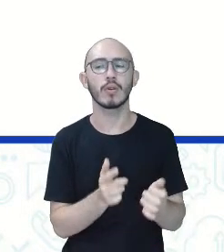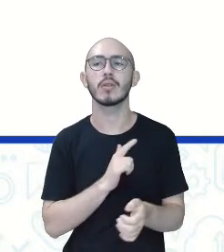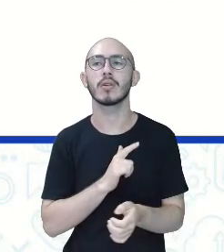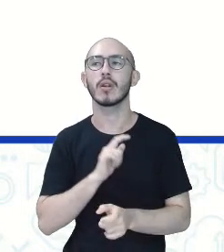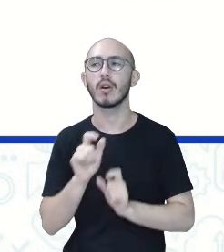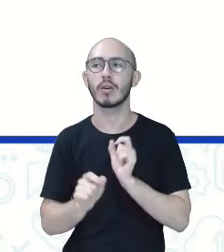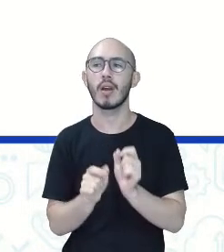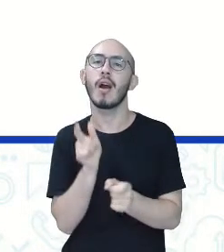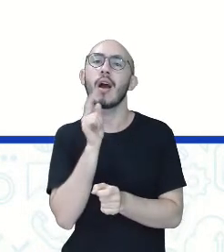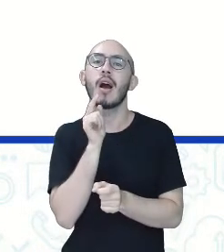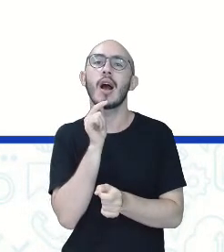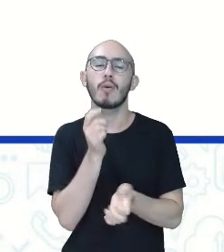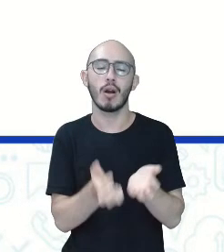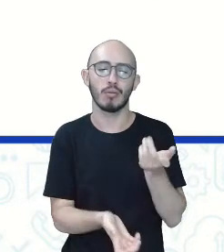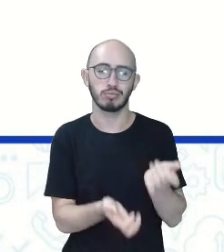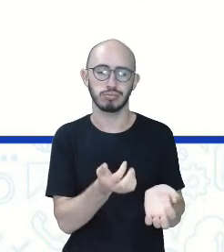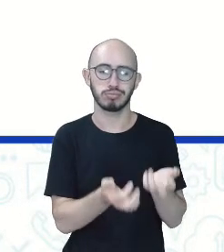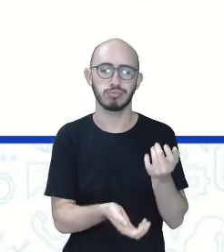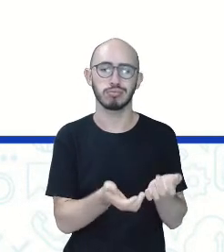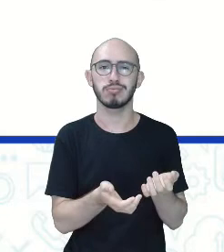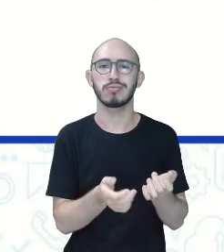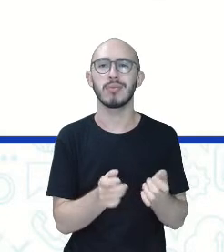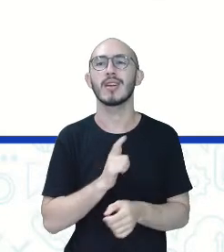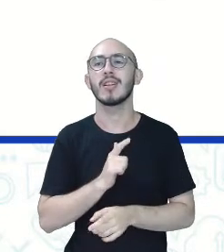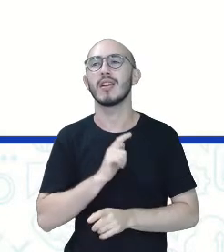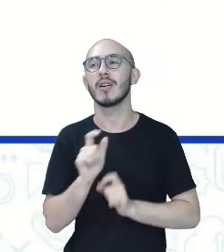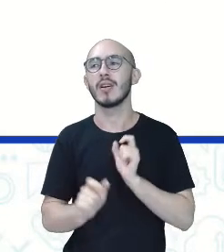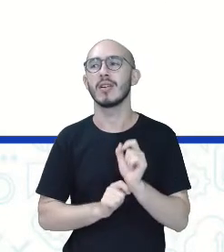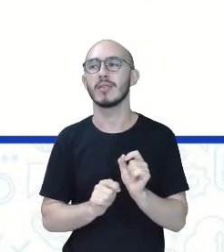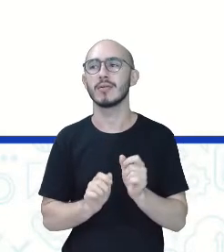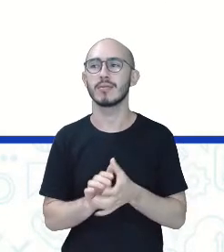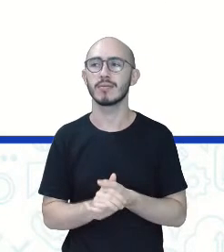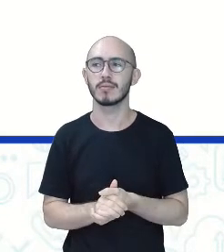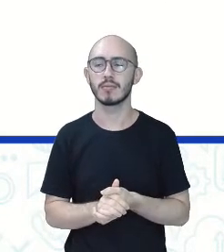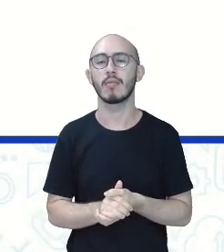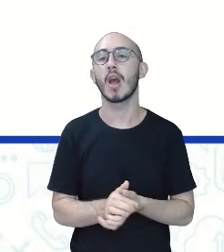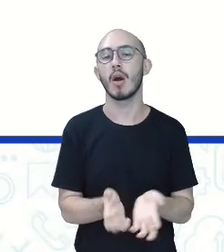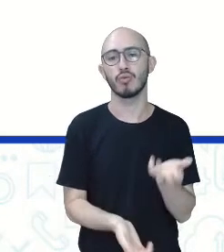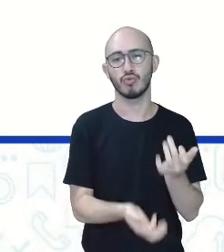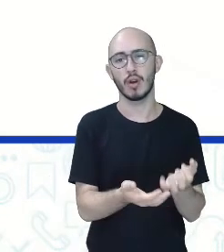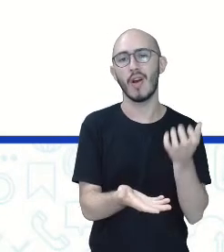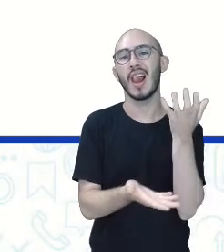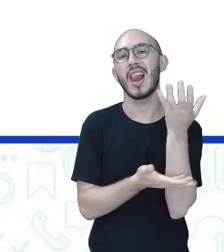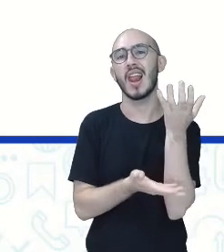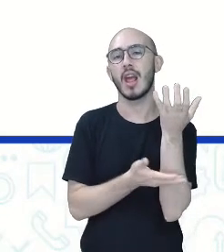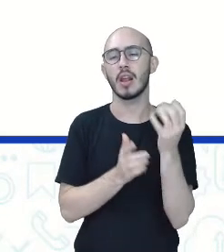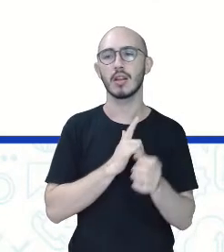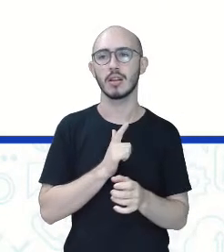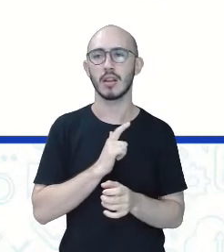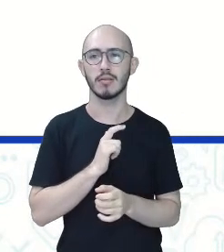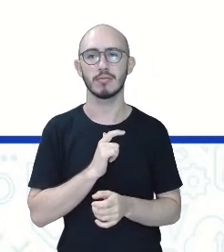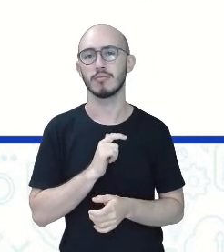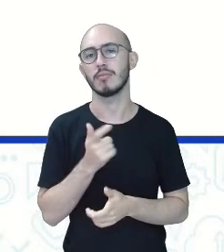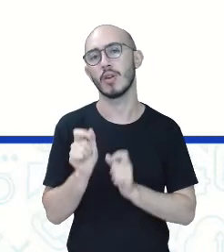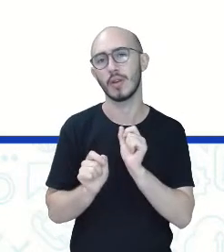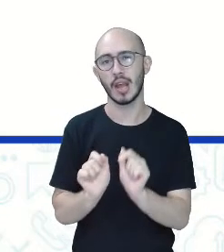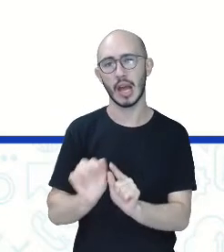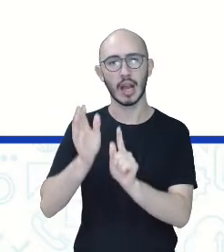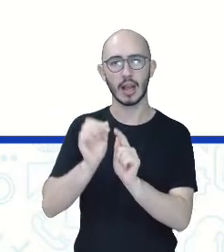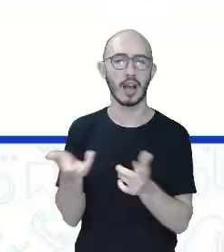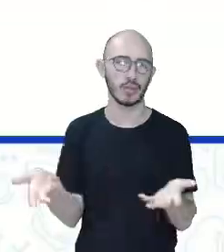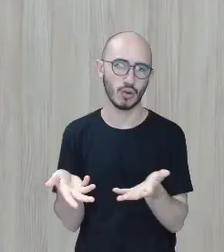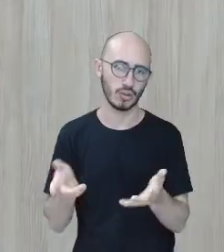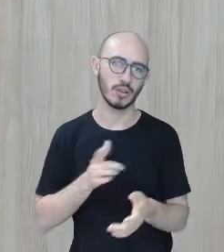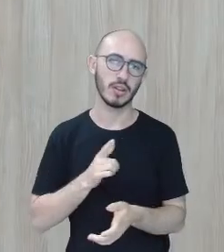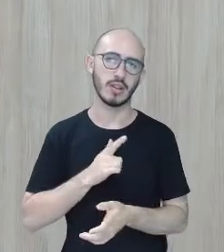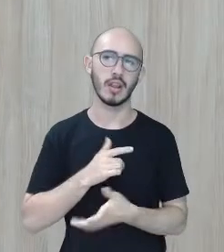com água aquecida nos fogões, na maioria das vezes fogões a lenha, né? E não fogão a gás, como é a praticidade de hoje.